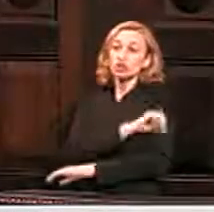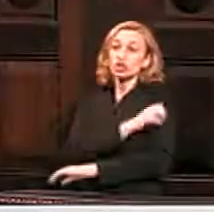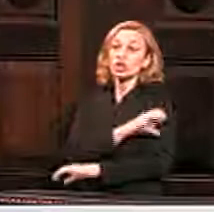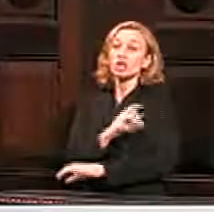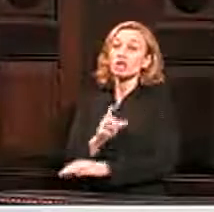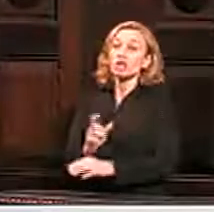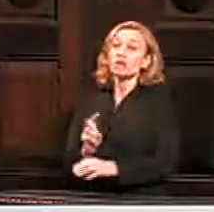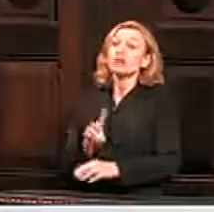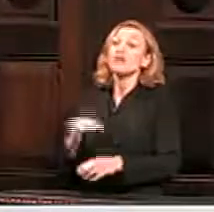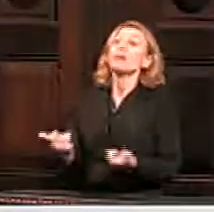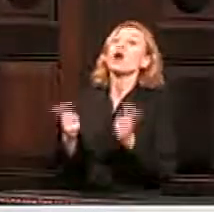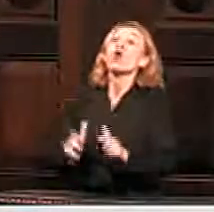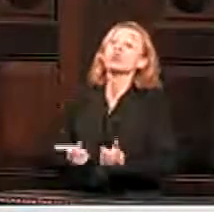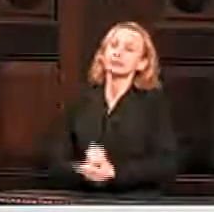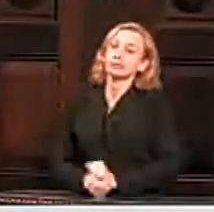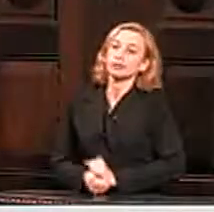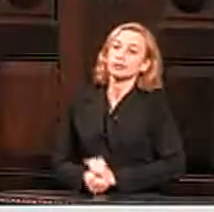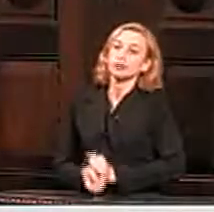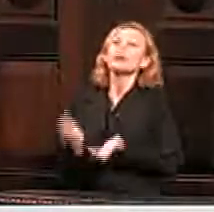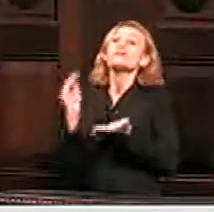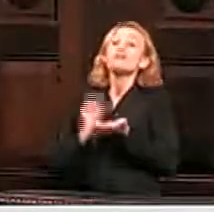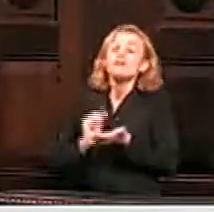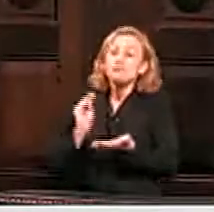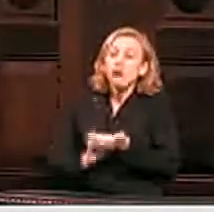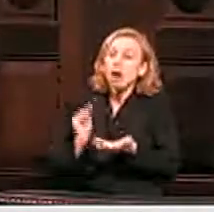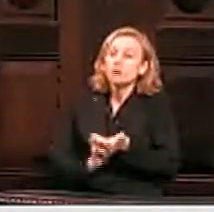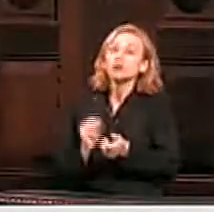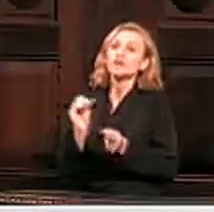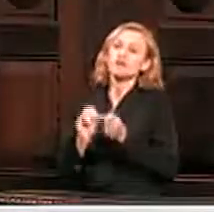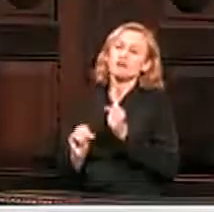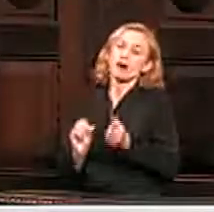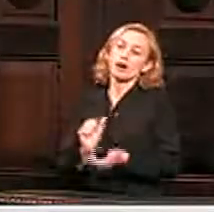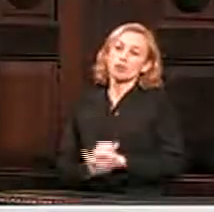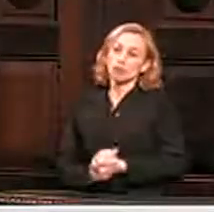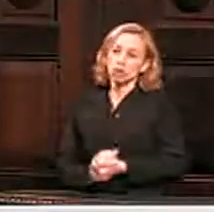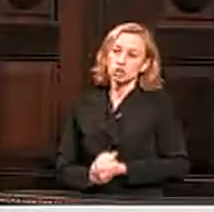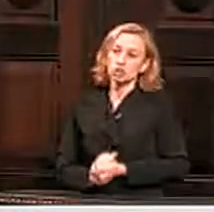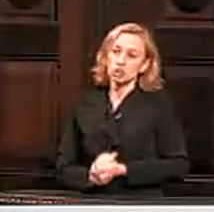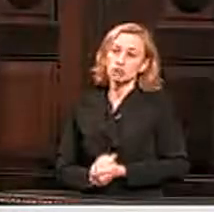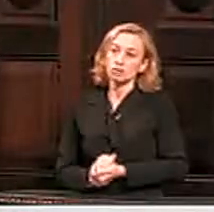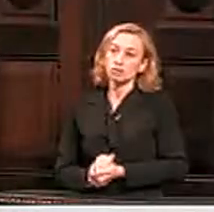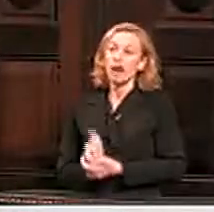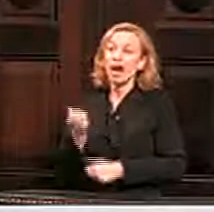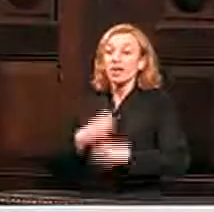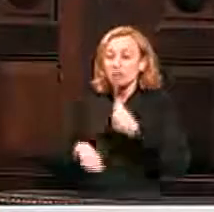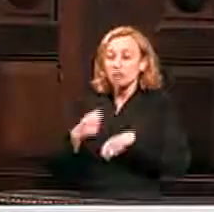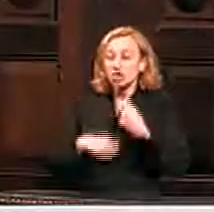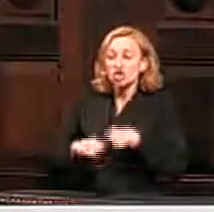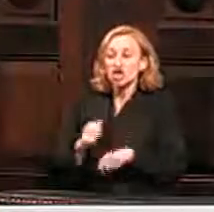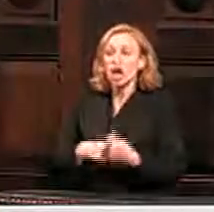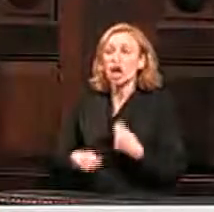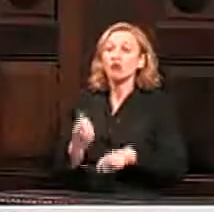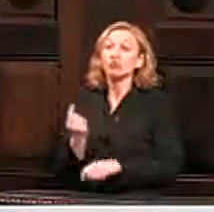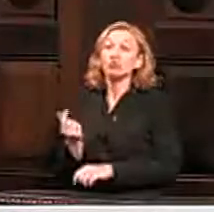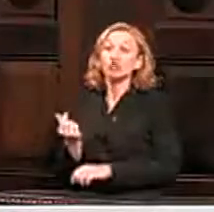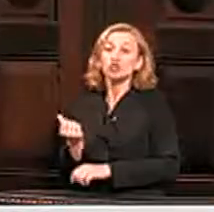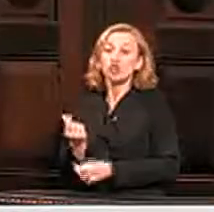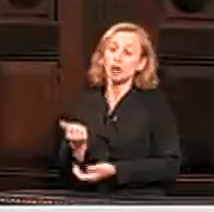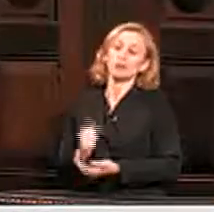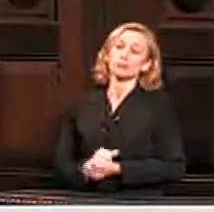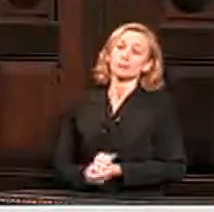simplesmente faz muita falta para se colocar dinheiro e no sentido de termos